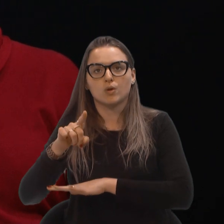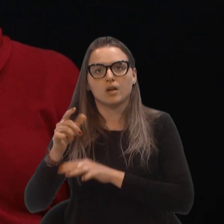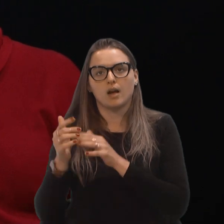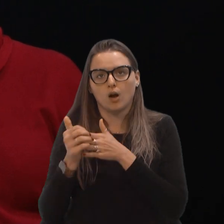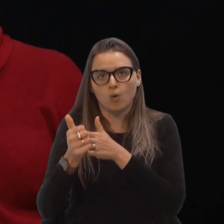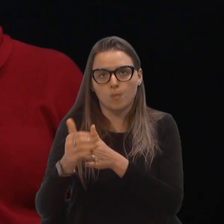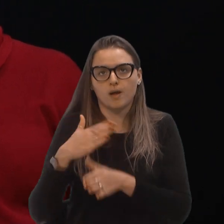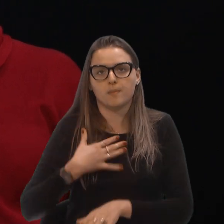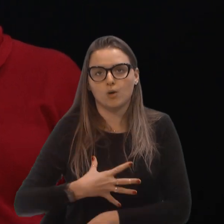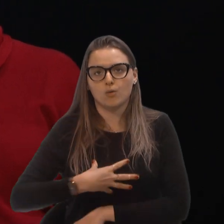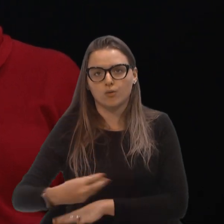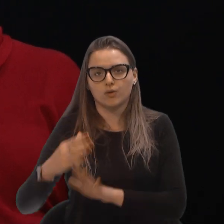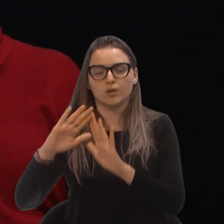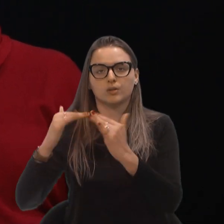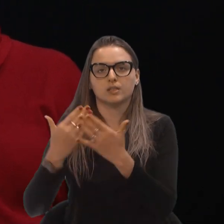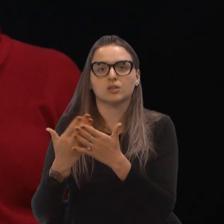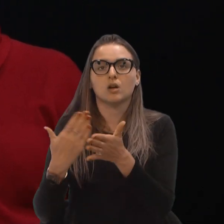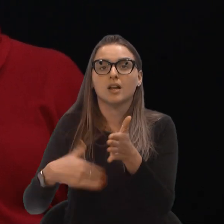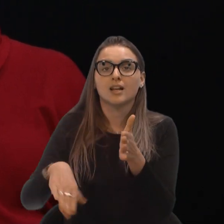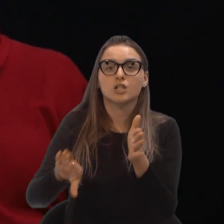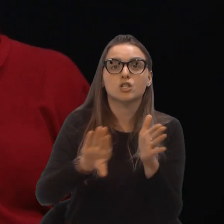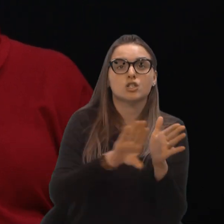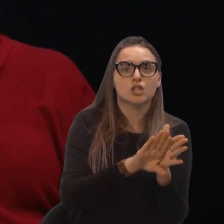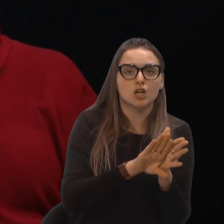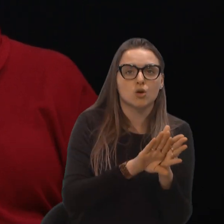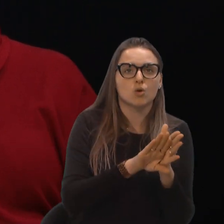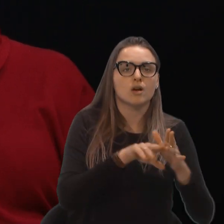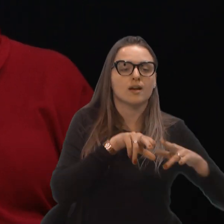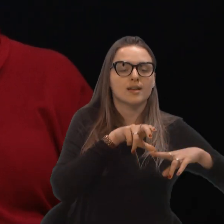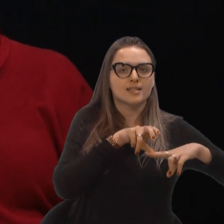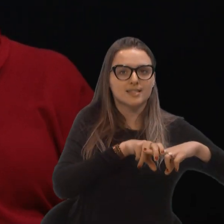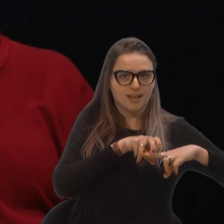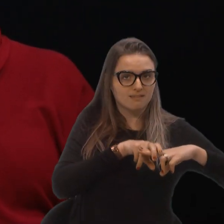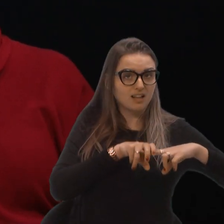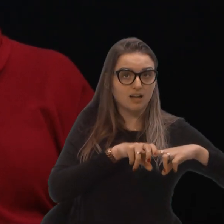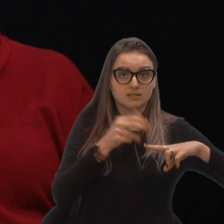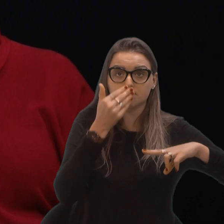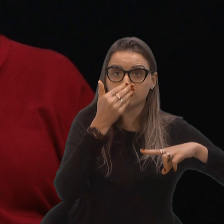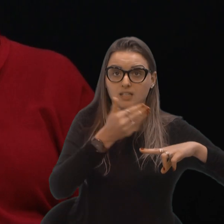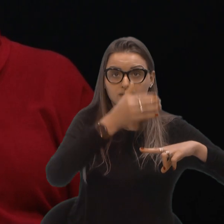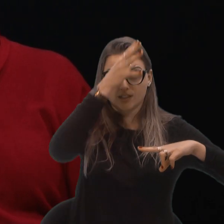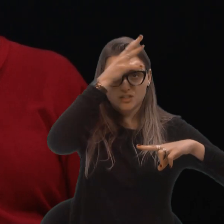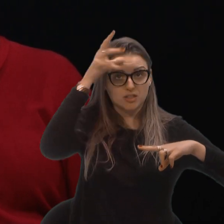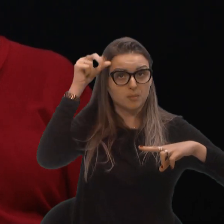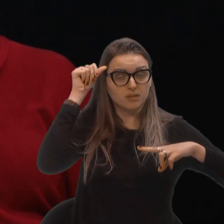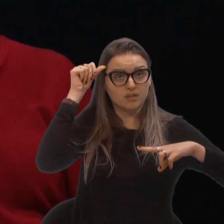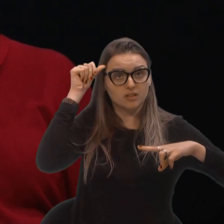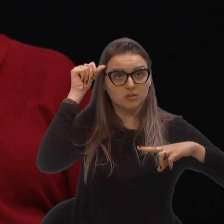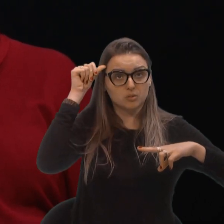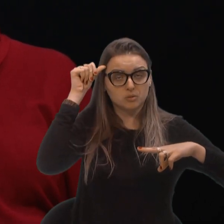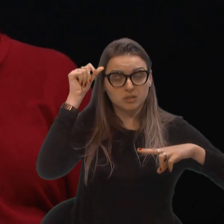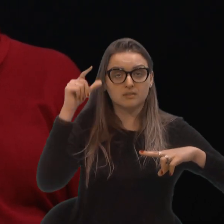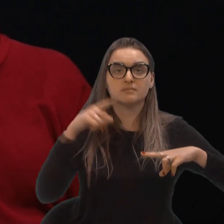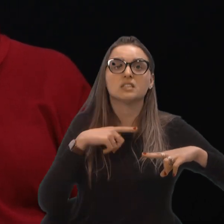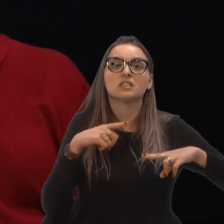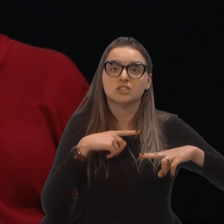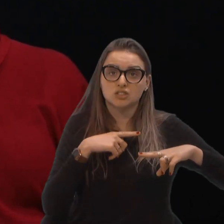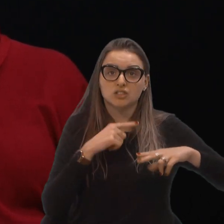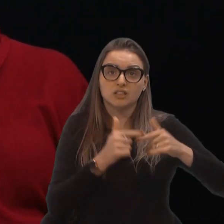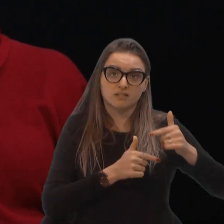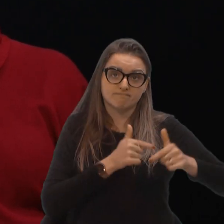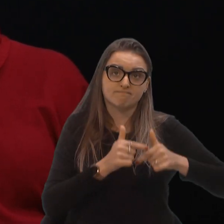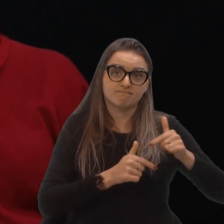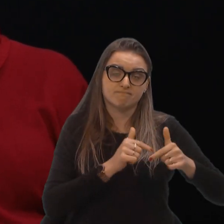escola. Aí a gente chegou de manhã cedo, sentamos lá no pórtico, ali na frente da prefeitura.